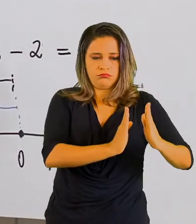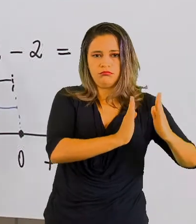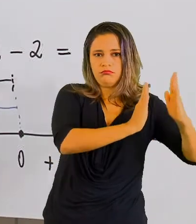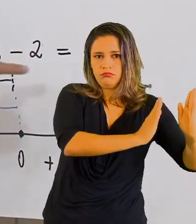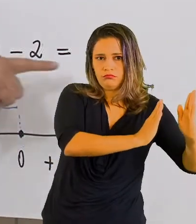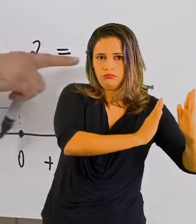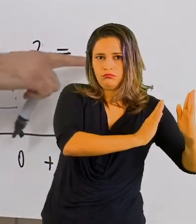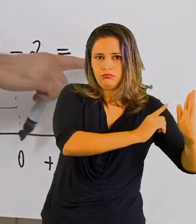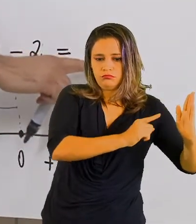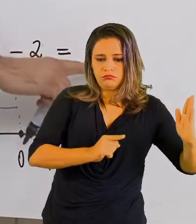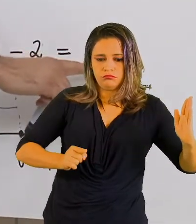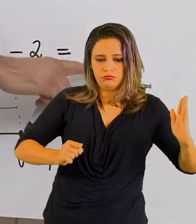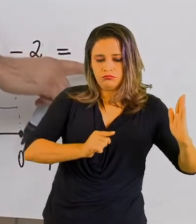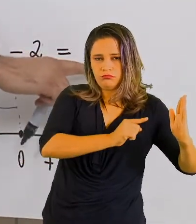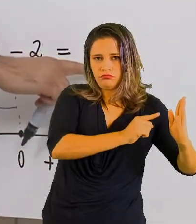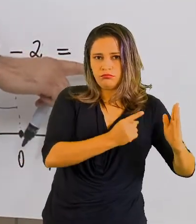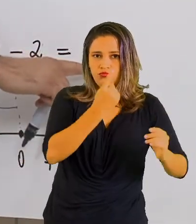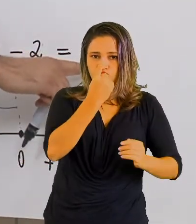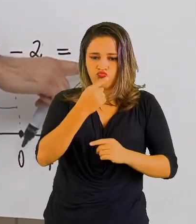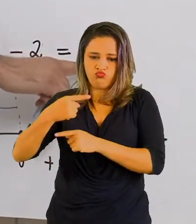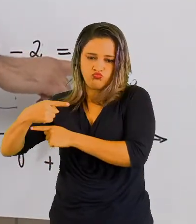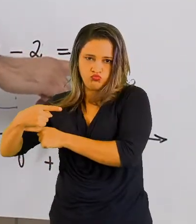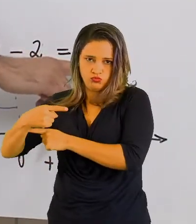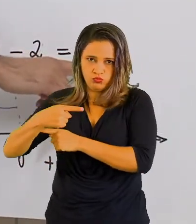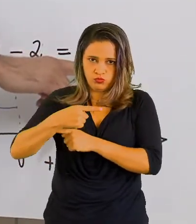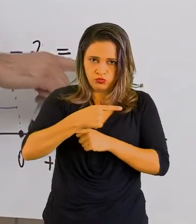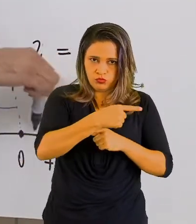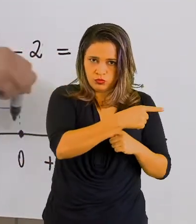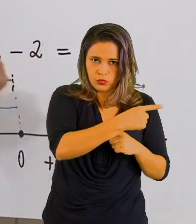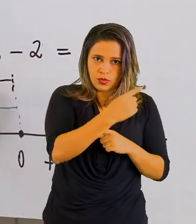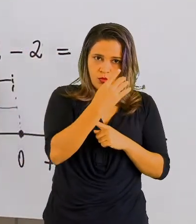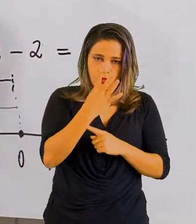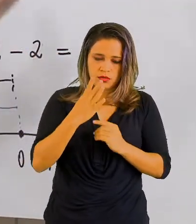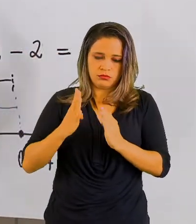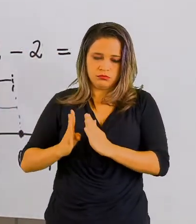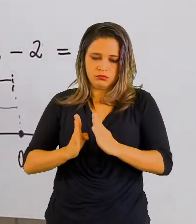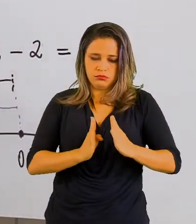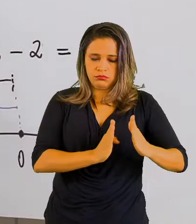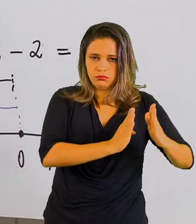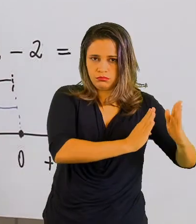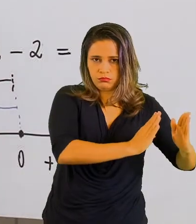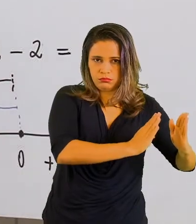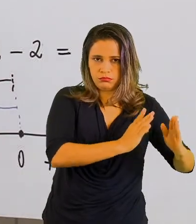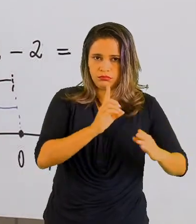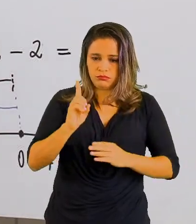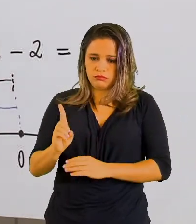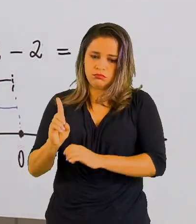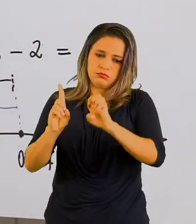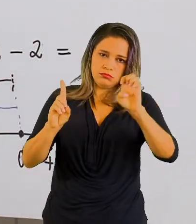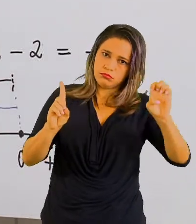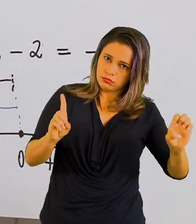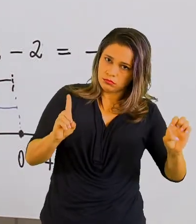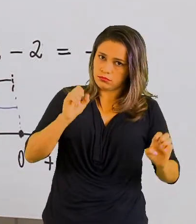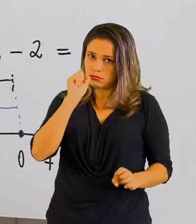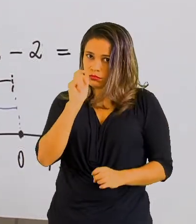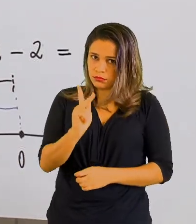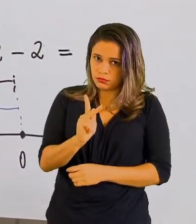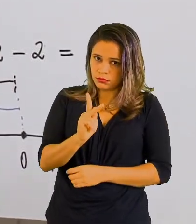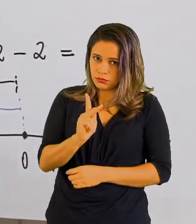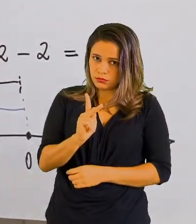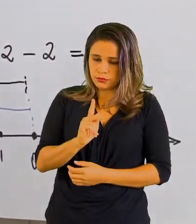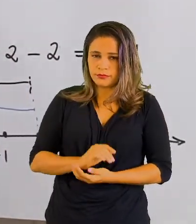equivalente a um único deslocamento de 4 unidades feito da direita para a esquerda. Ok?